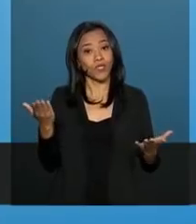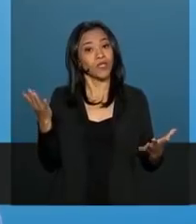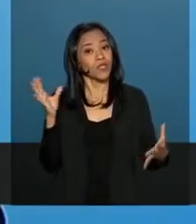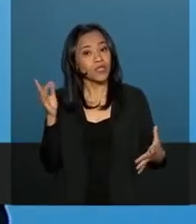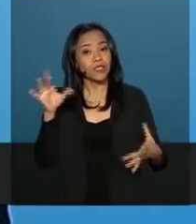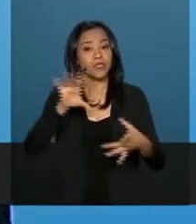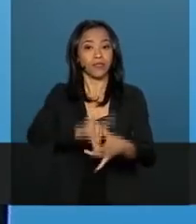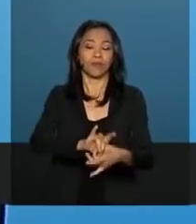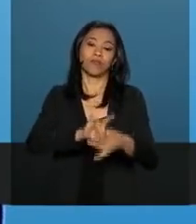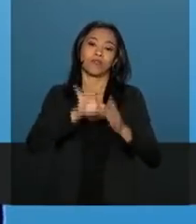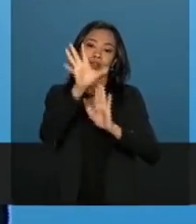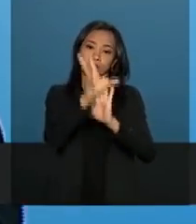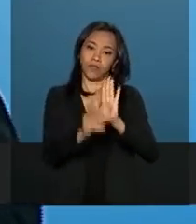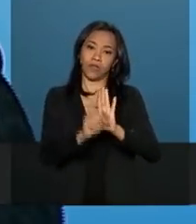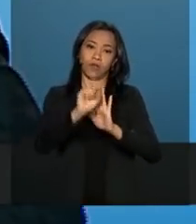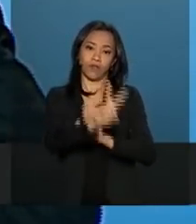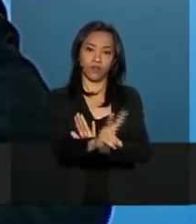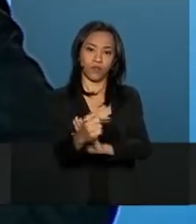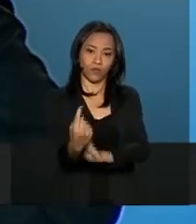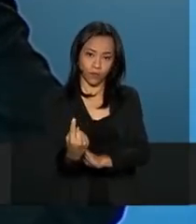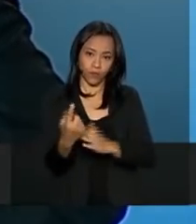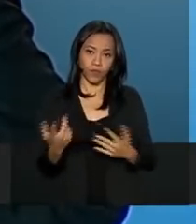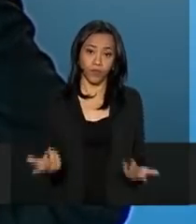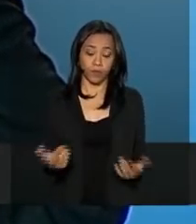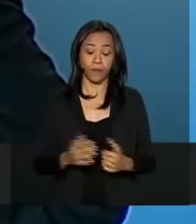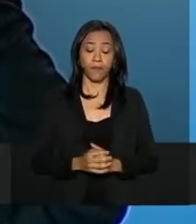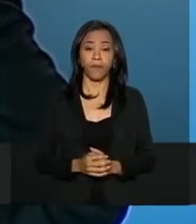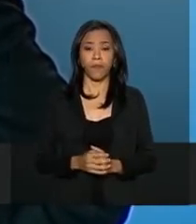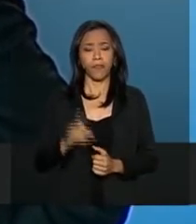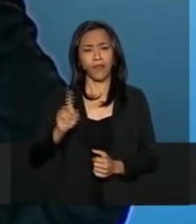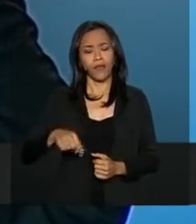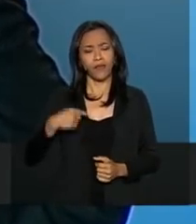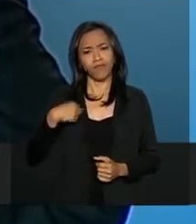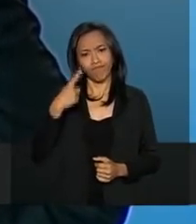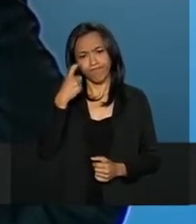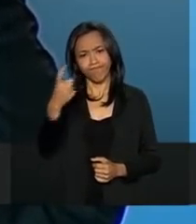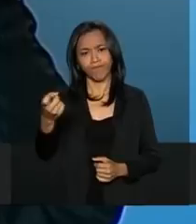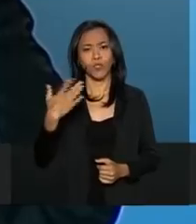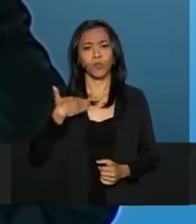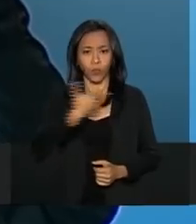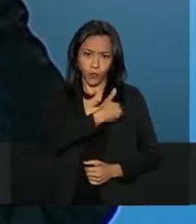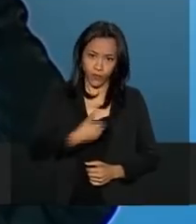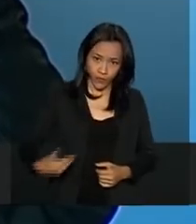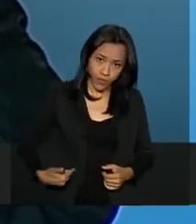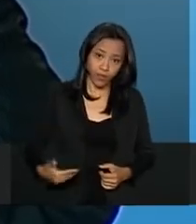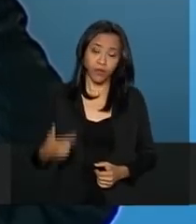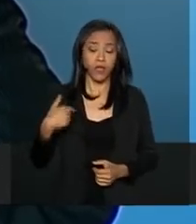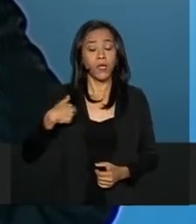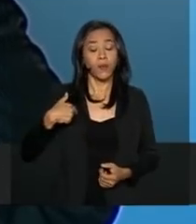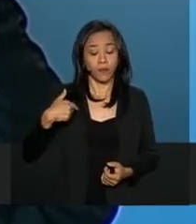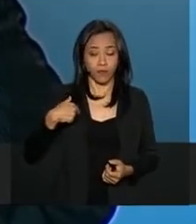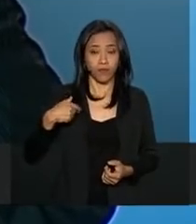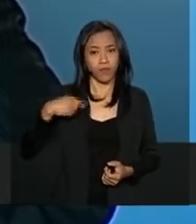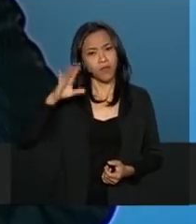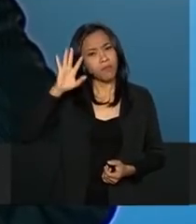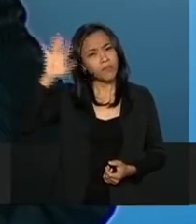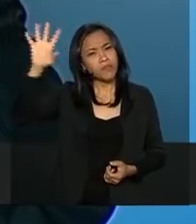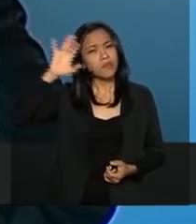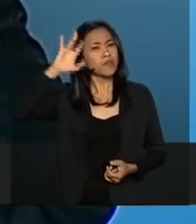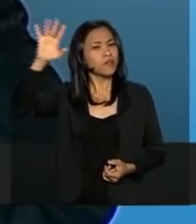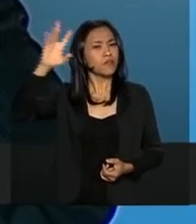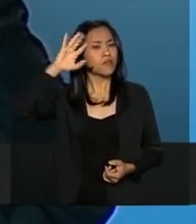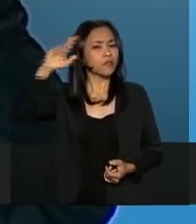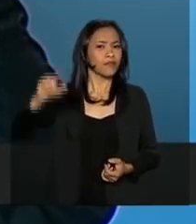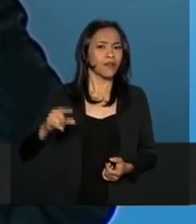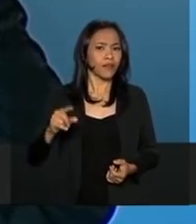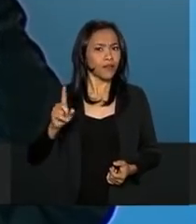Interessante que nos primeiros instantes do meu governo, eu imaginava que seria